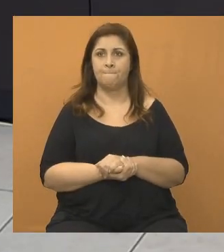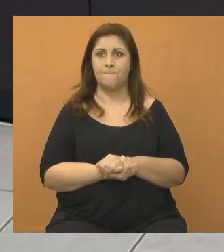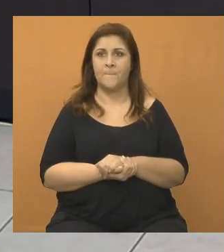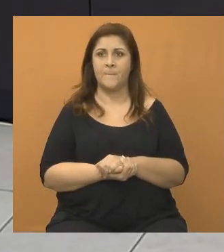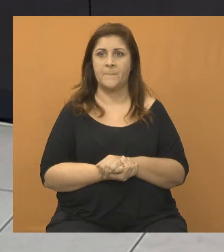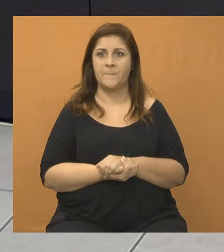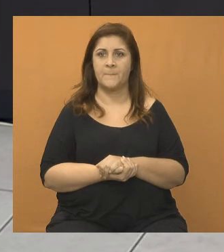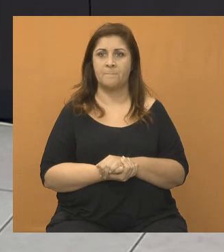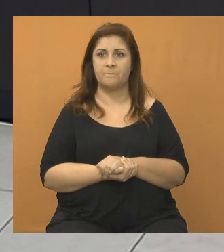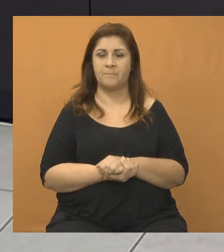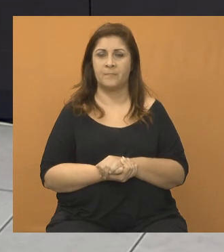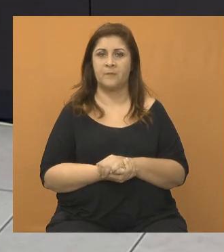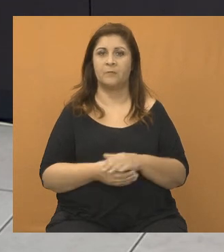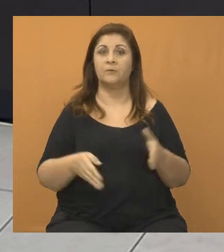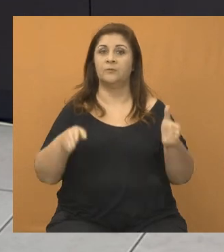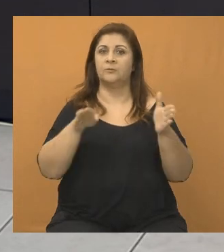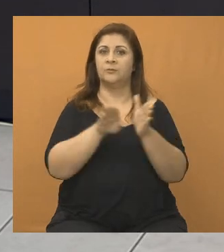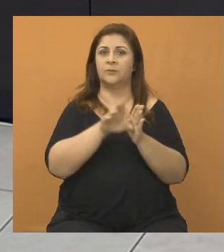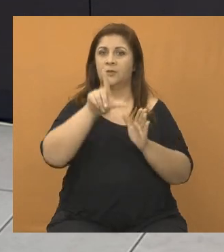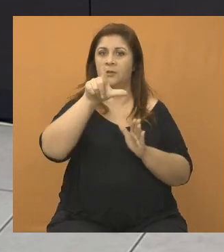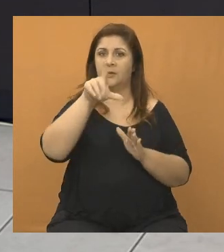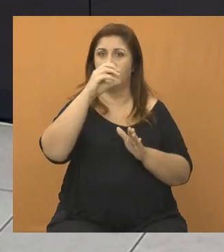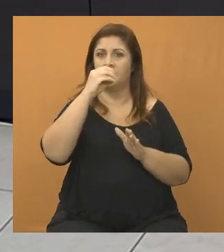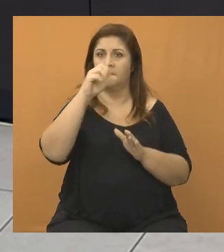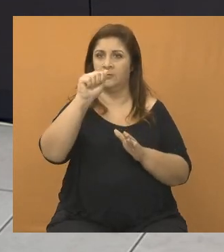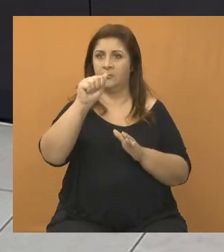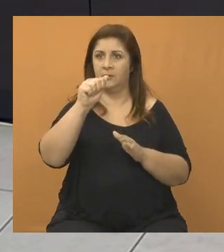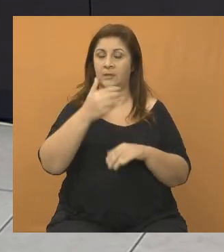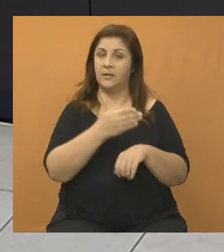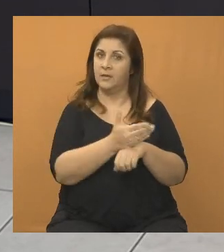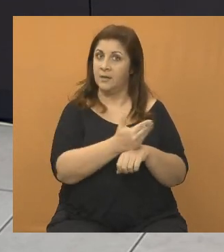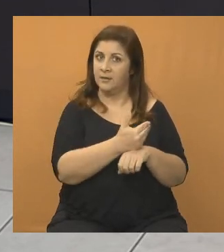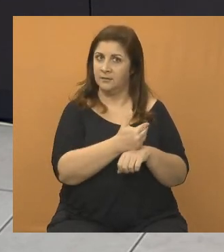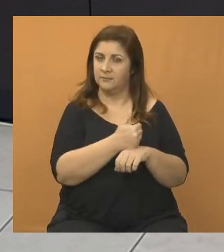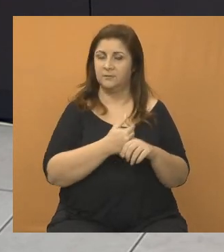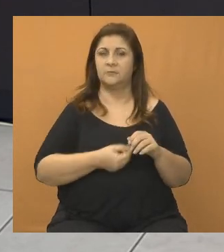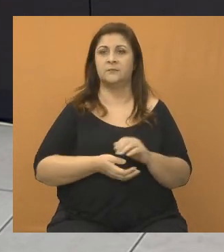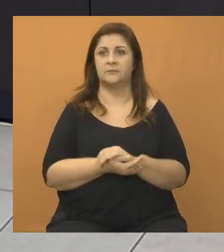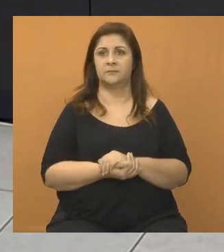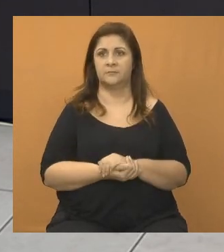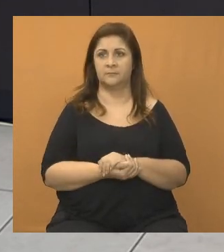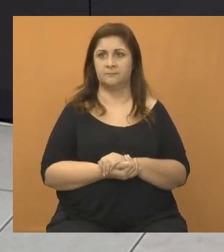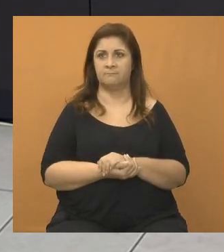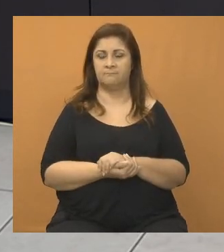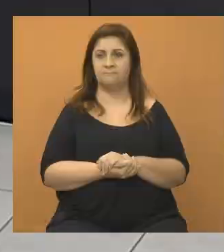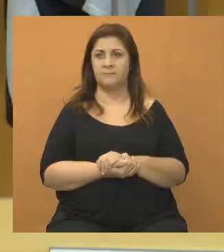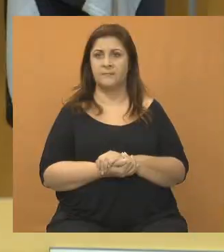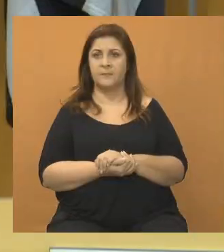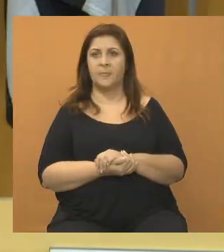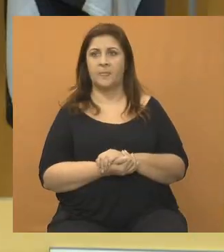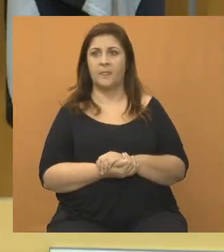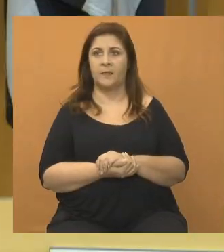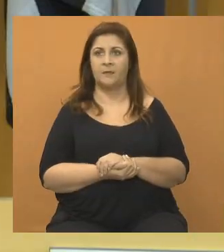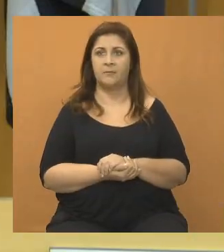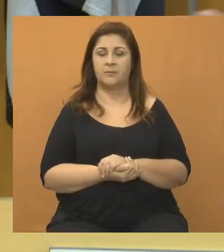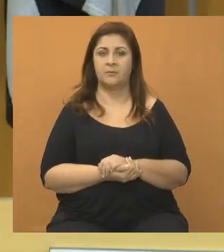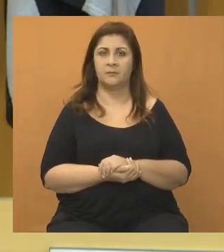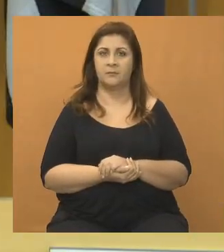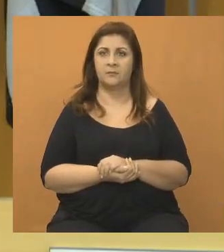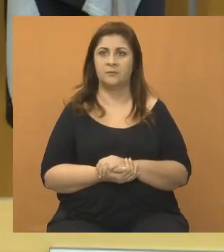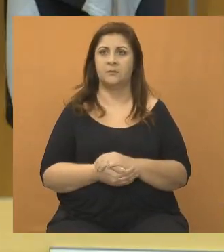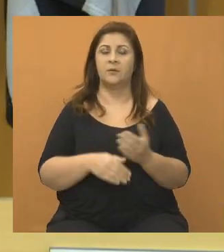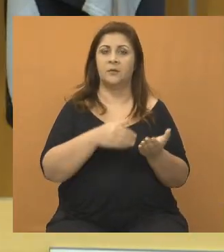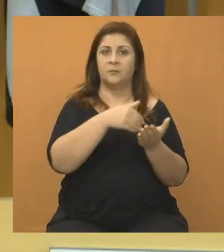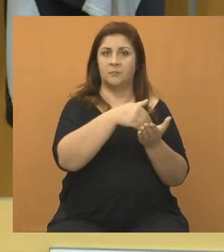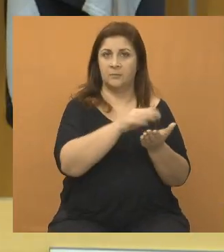senhor falou quando chegar a LOA, né, seria antes de chegar a LOA, né? Isso, antes da LOA. Antes da LOA. É antes da LOA. A ideia é, quando a gente enviar